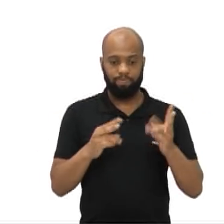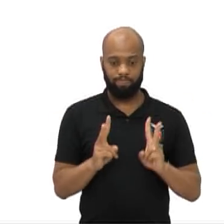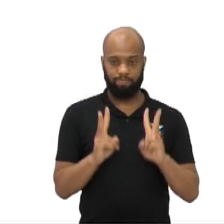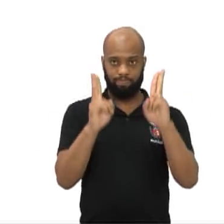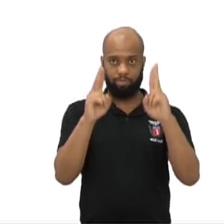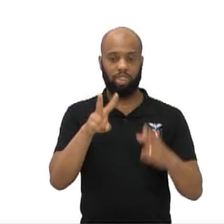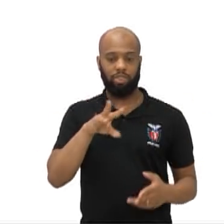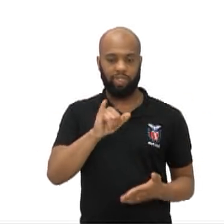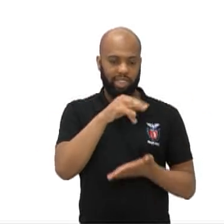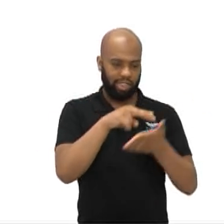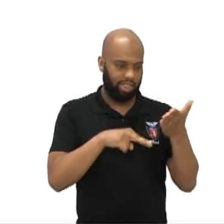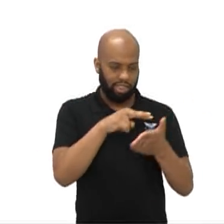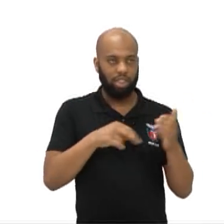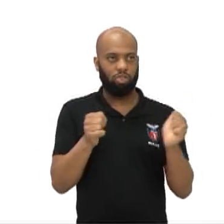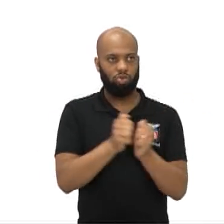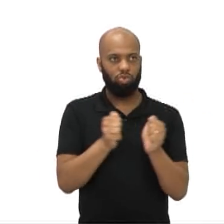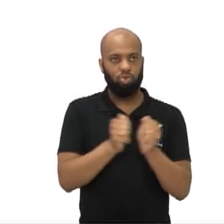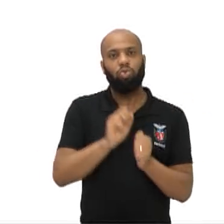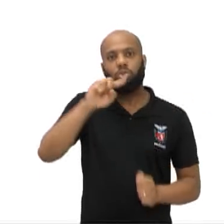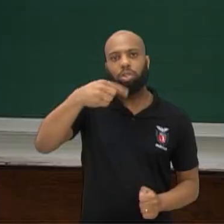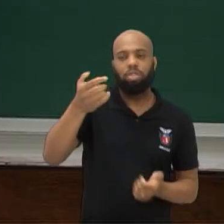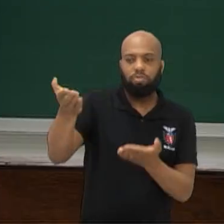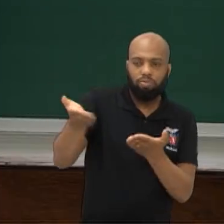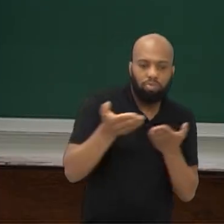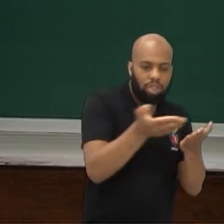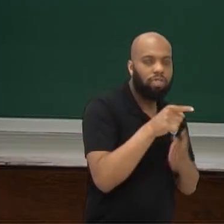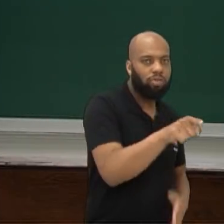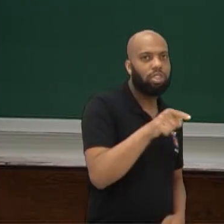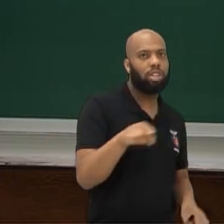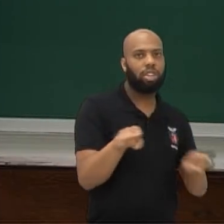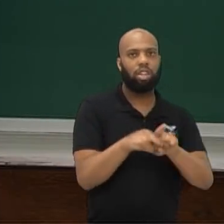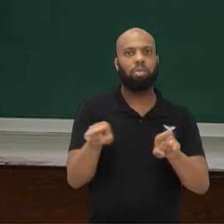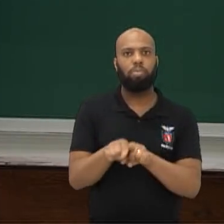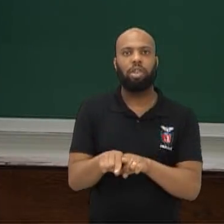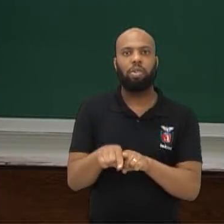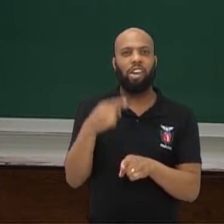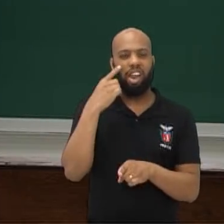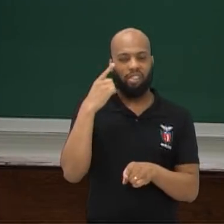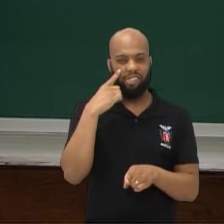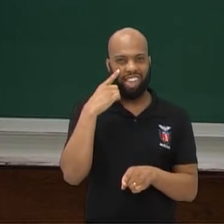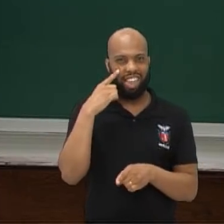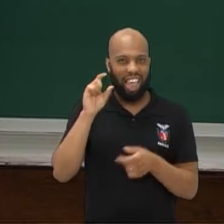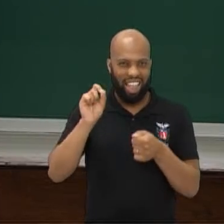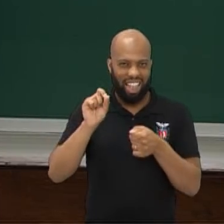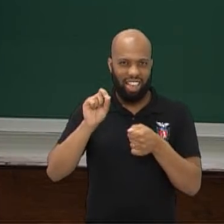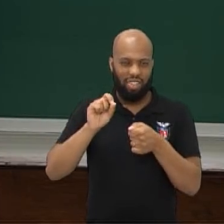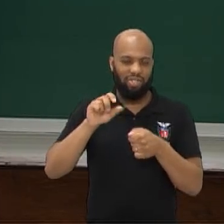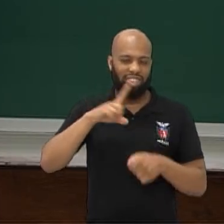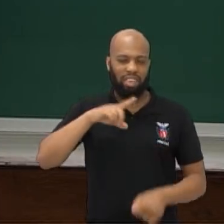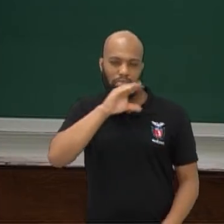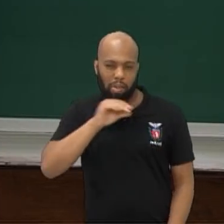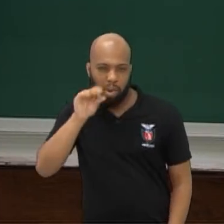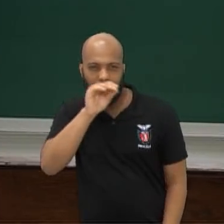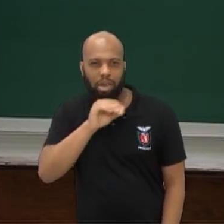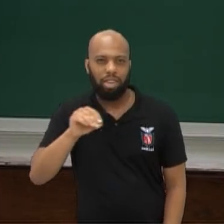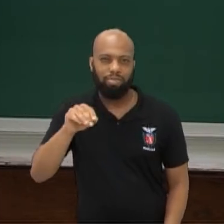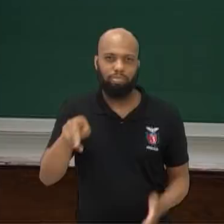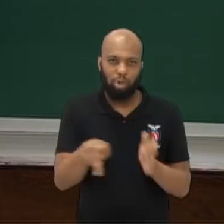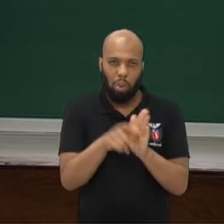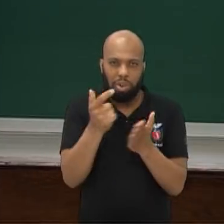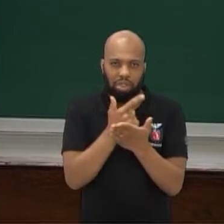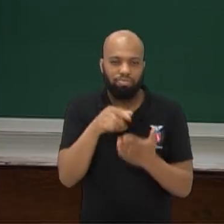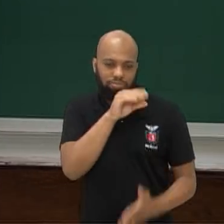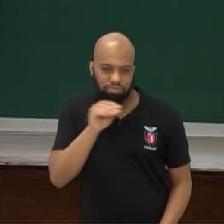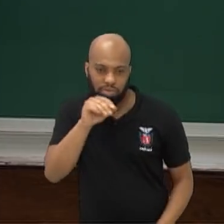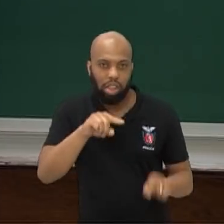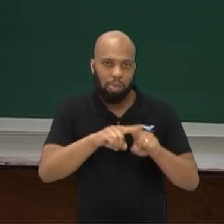texto a gente vai ler e depois eu vou convidar vocês para escutar aí um audiobook, né? Narrando o mesmo fragmento de texto, só que